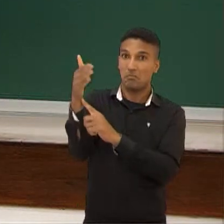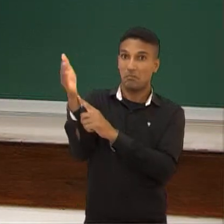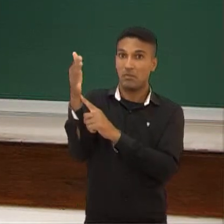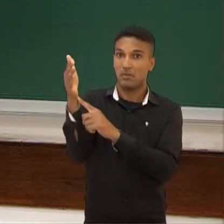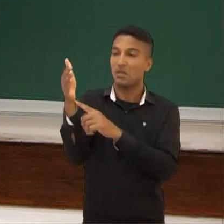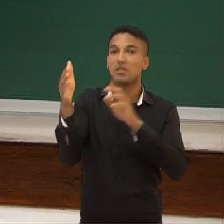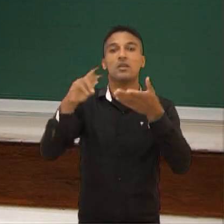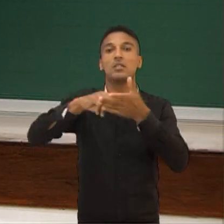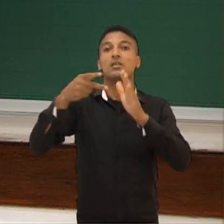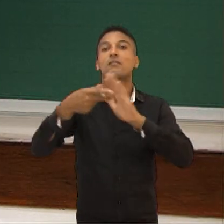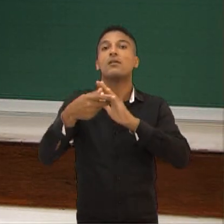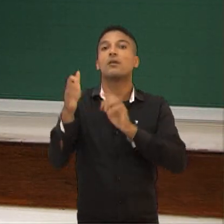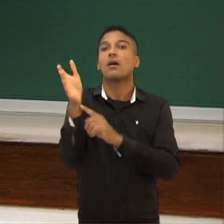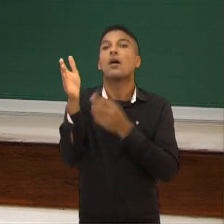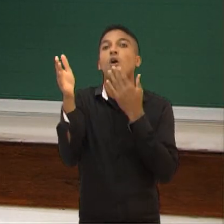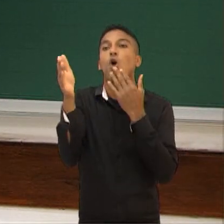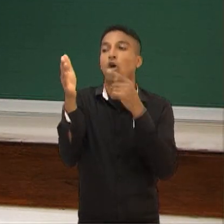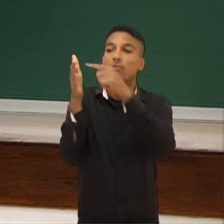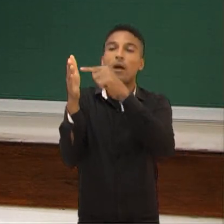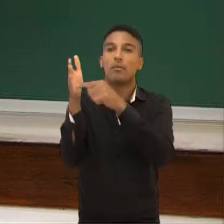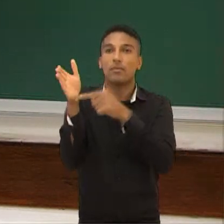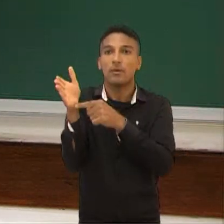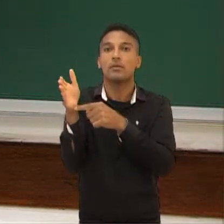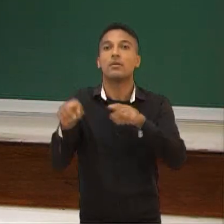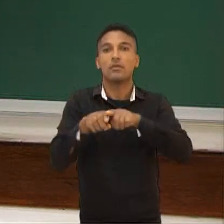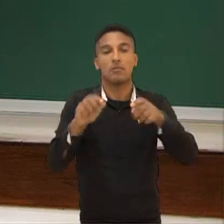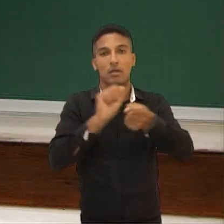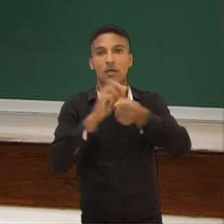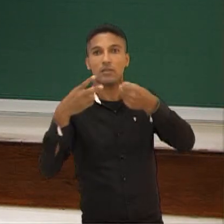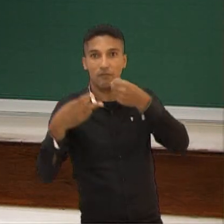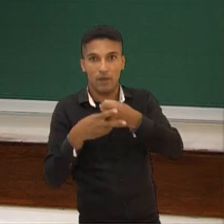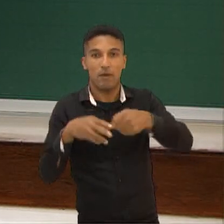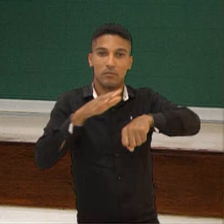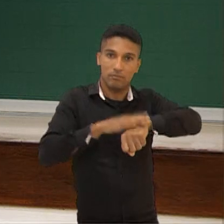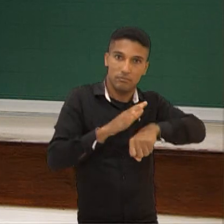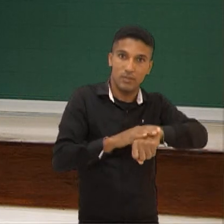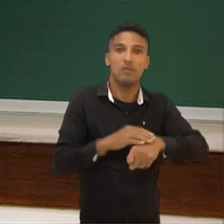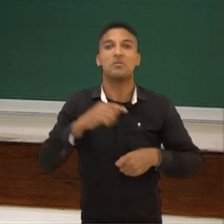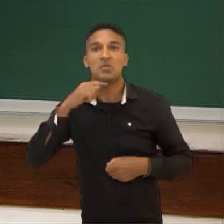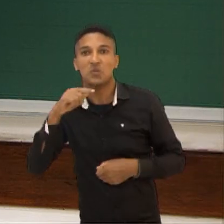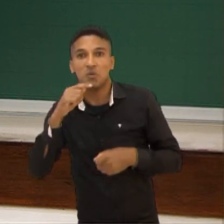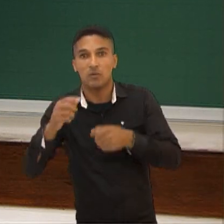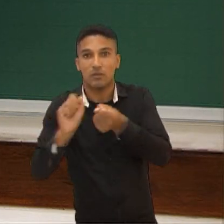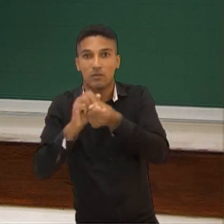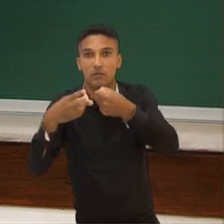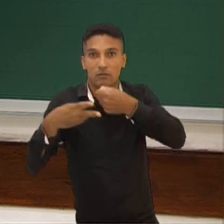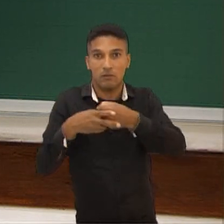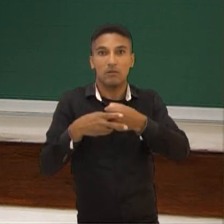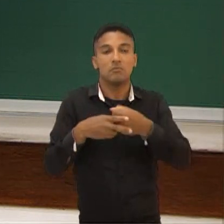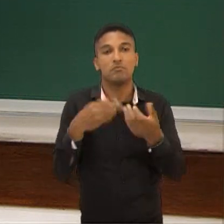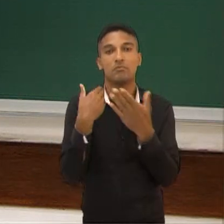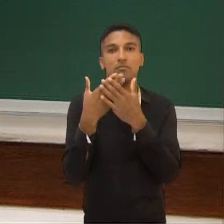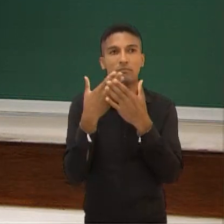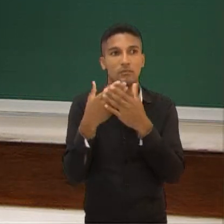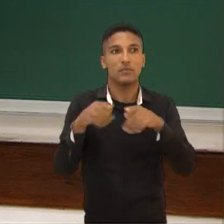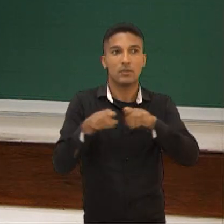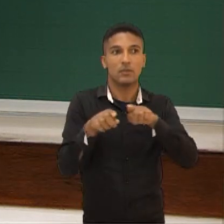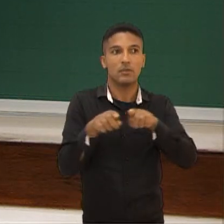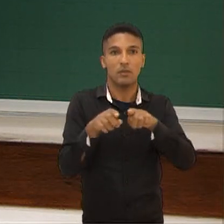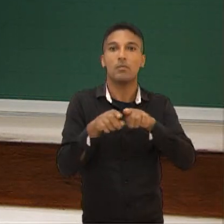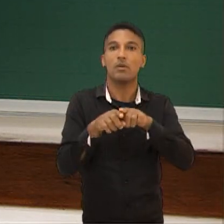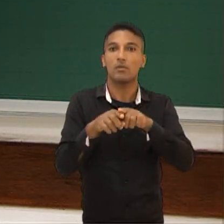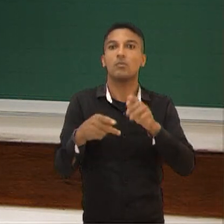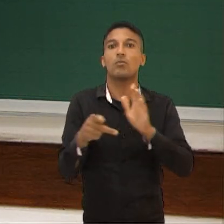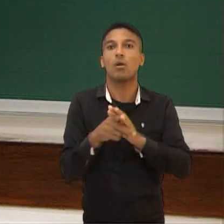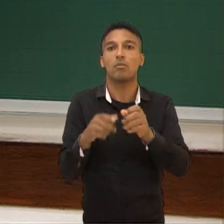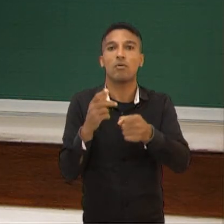as cores, e falamos dos advérbios de lugar, de tempo, né, de dúvida. E um pouquinho do léxico